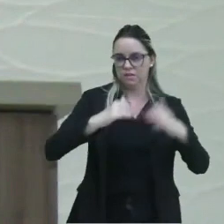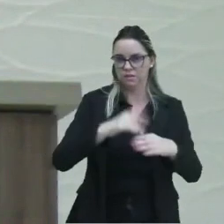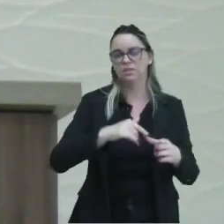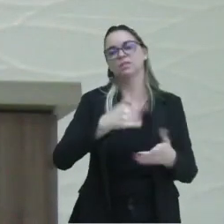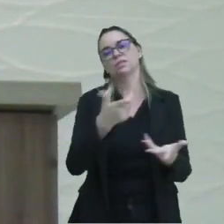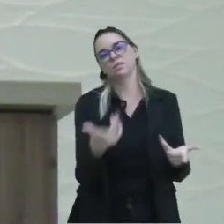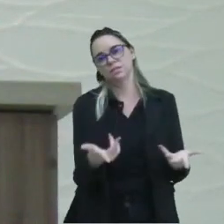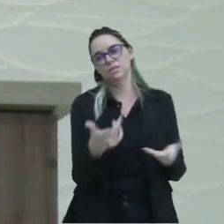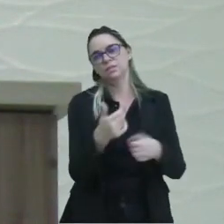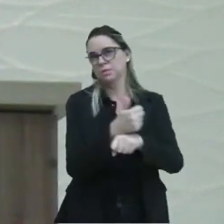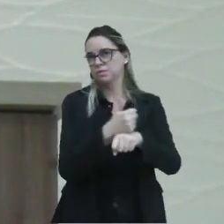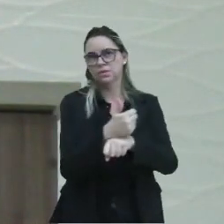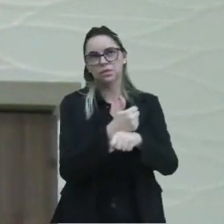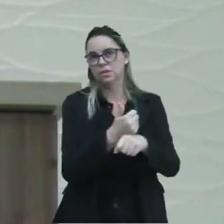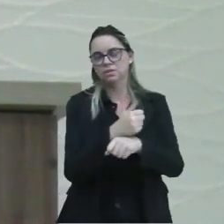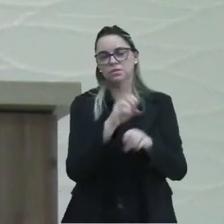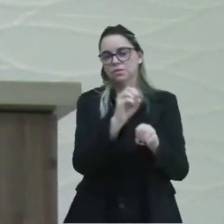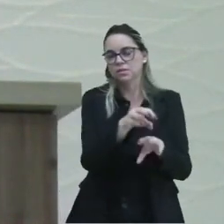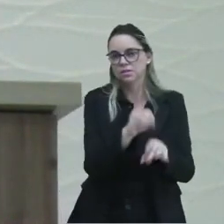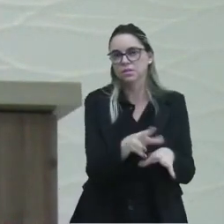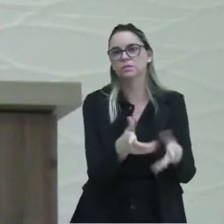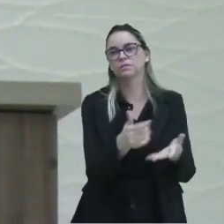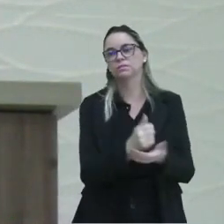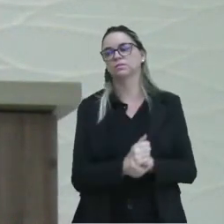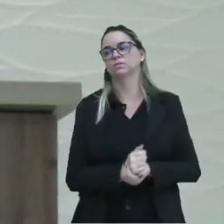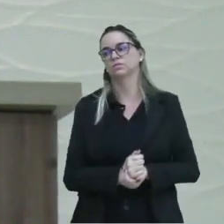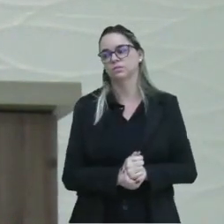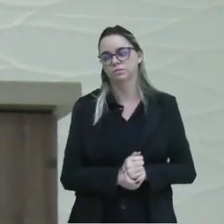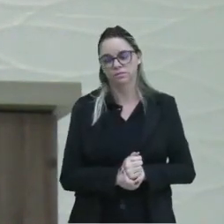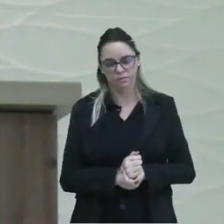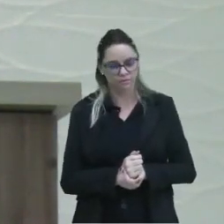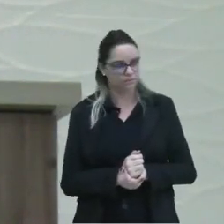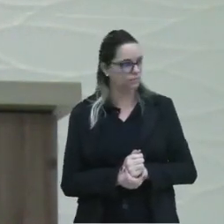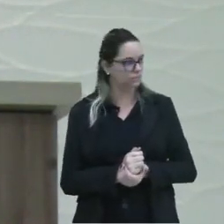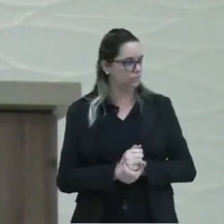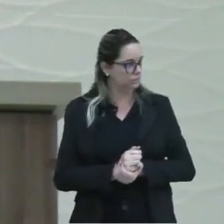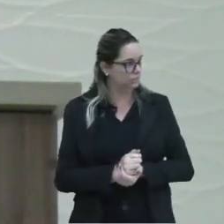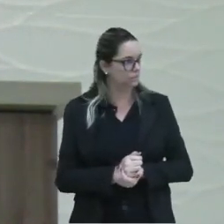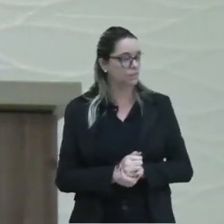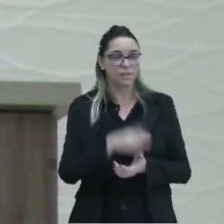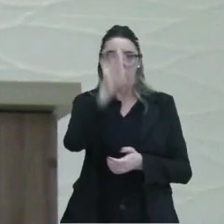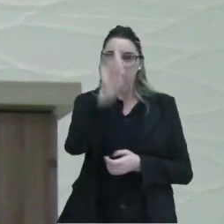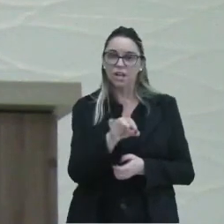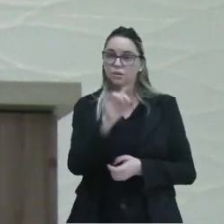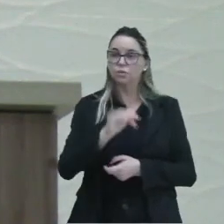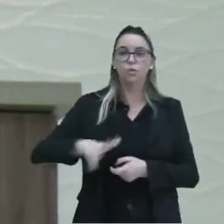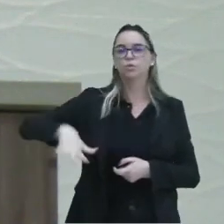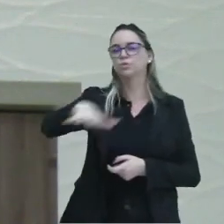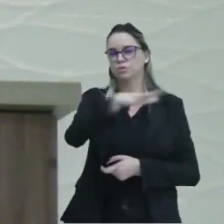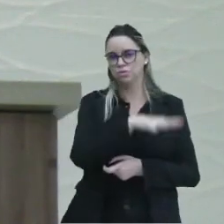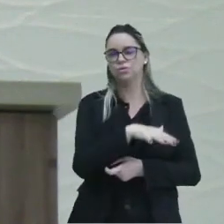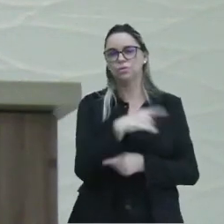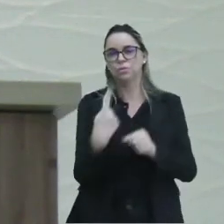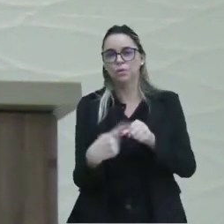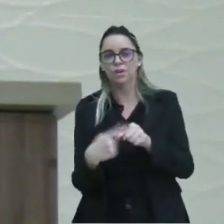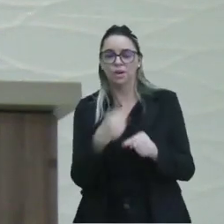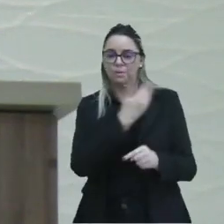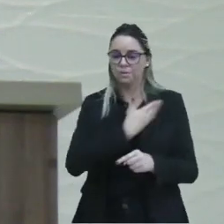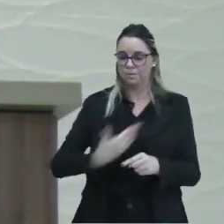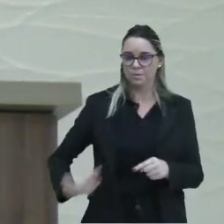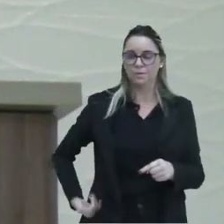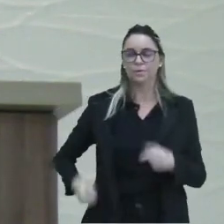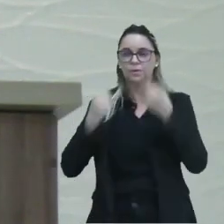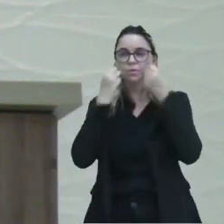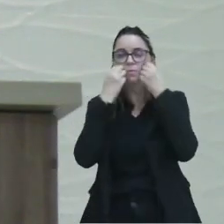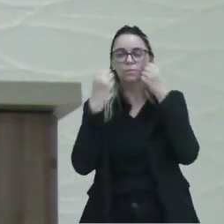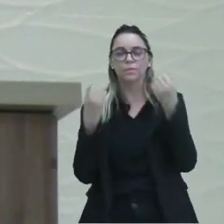a atender à necessidade e a respeitar e a garantir os direitos de todos. Pois é através dessa audiência pública que juntos